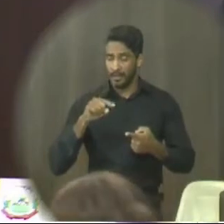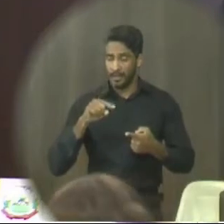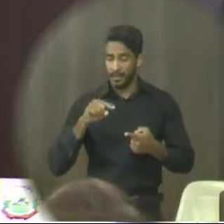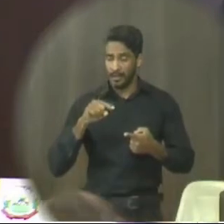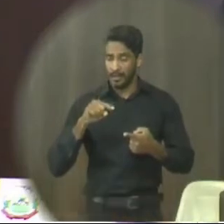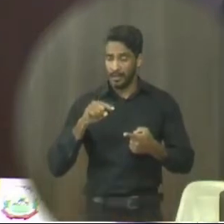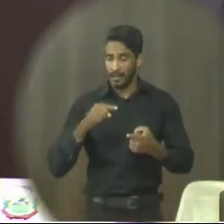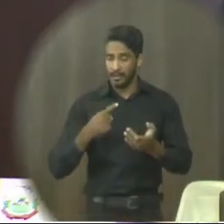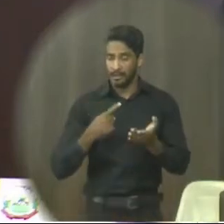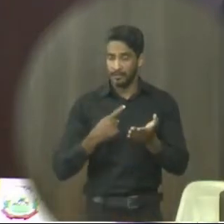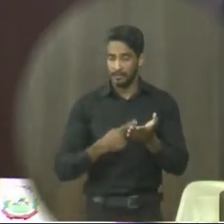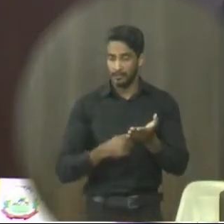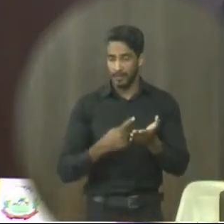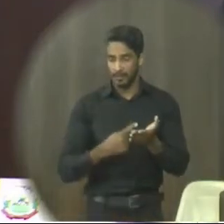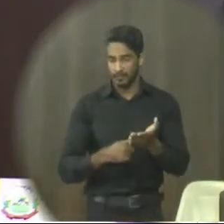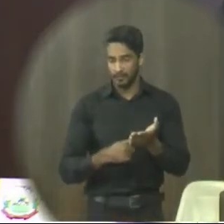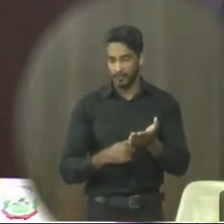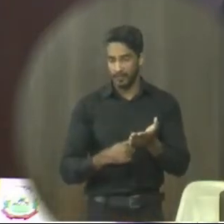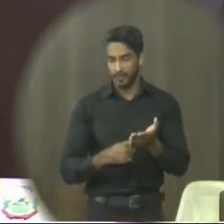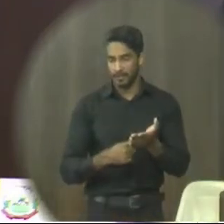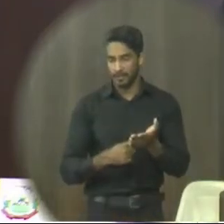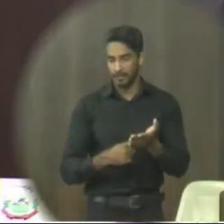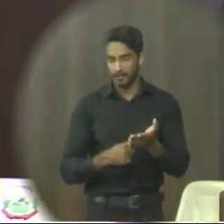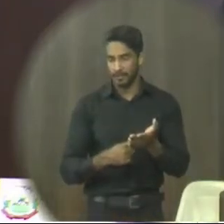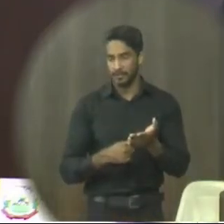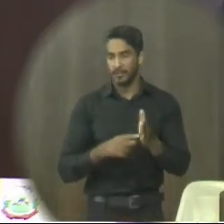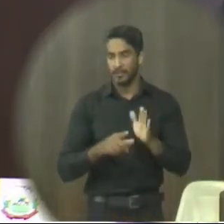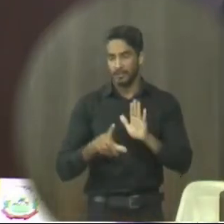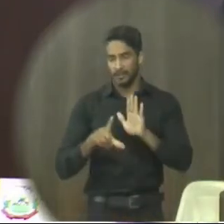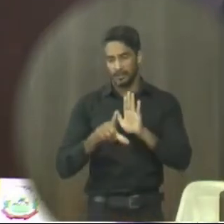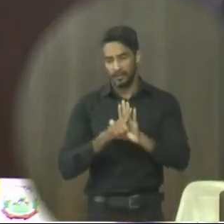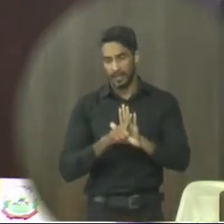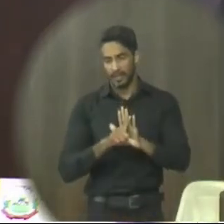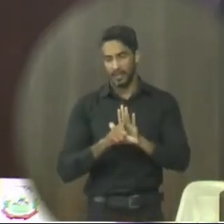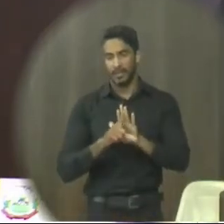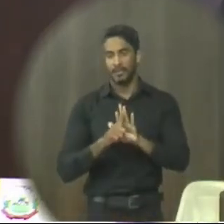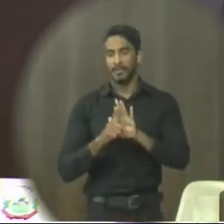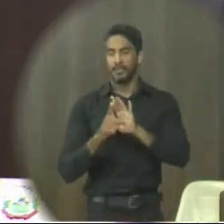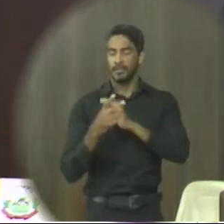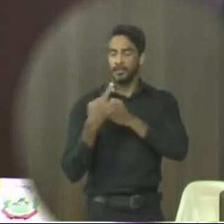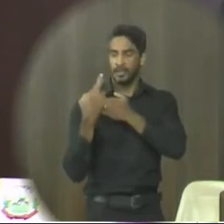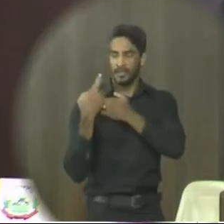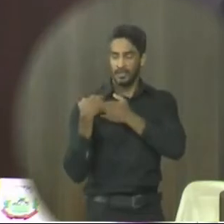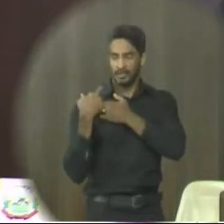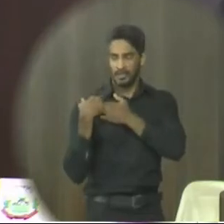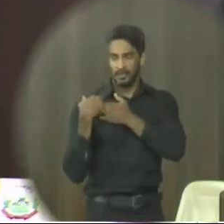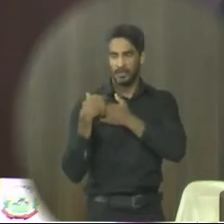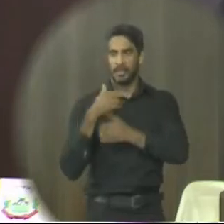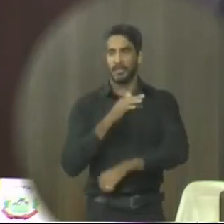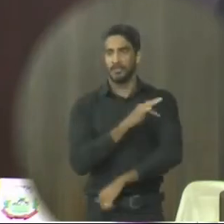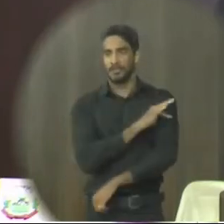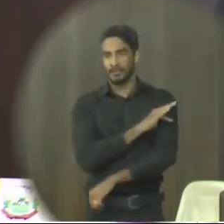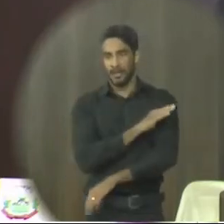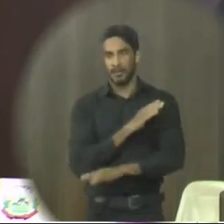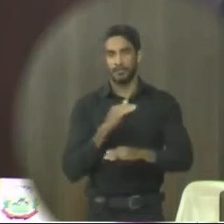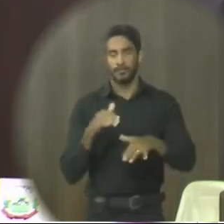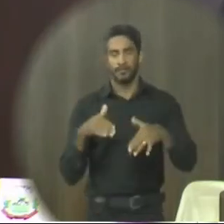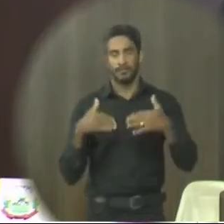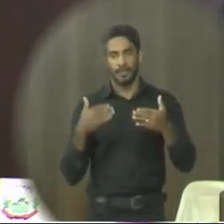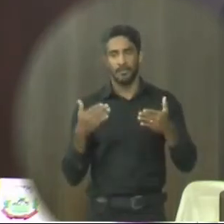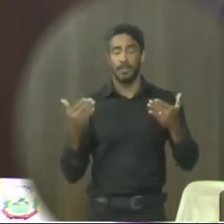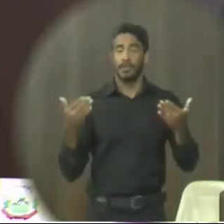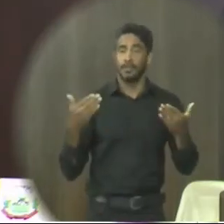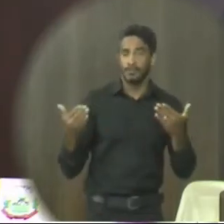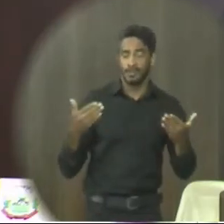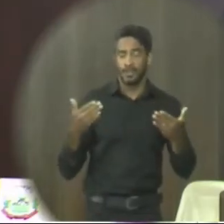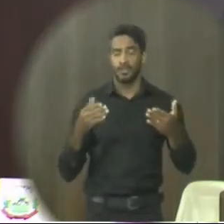para cumprir-se regramentos das leis de responsabilidade fiscal. 5º, da conclusão. Diante de